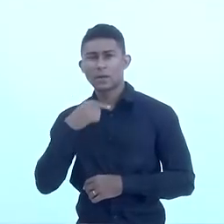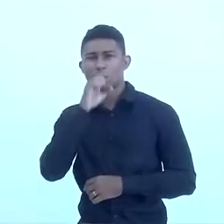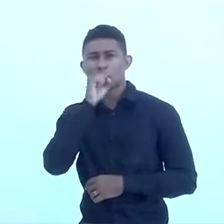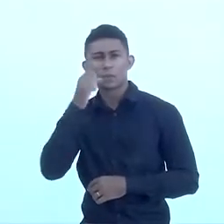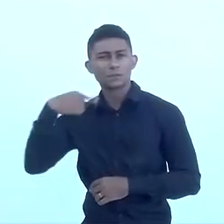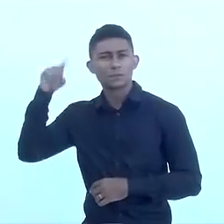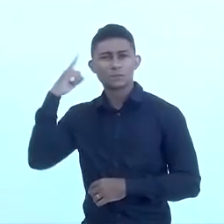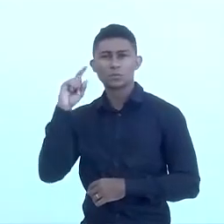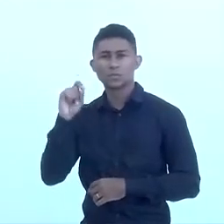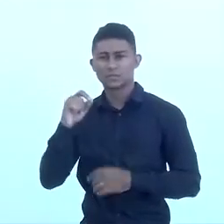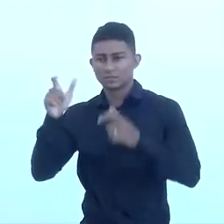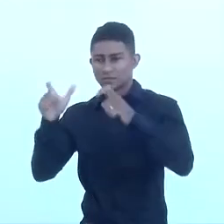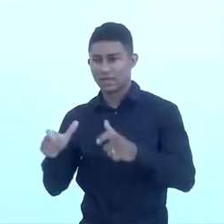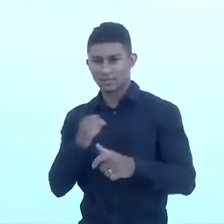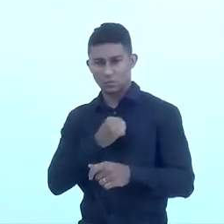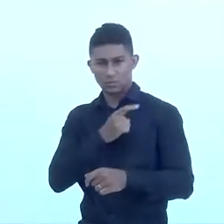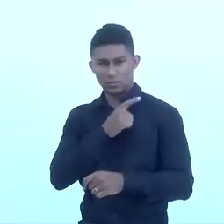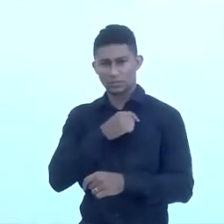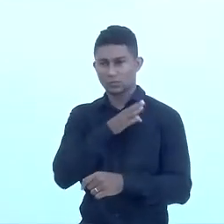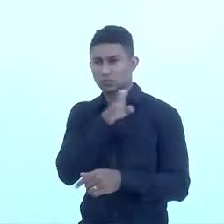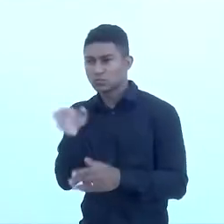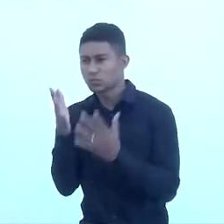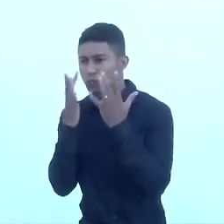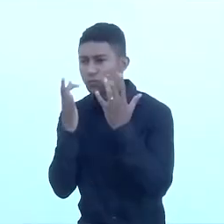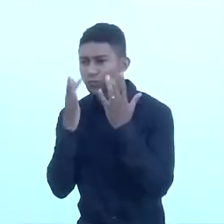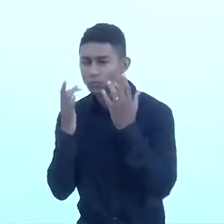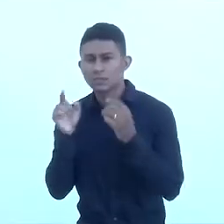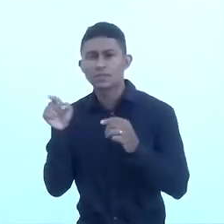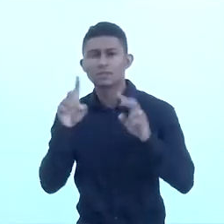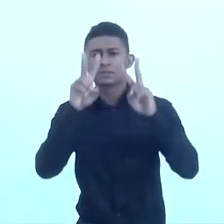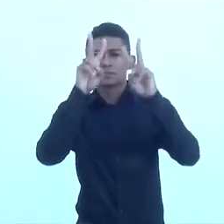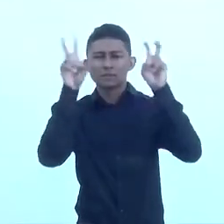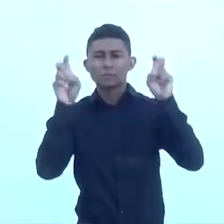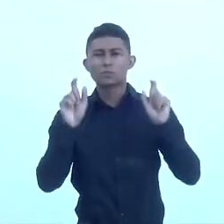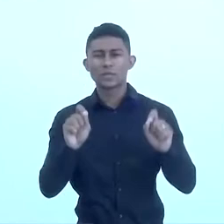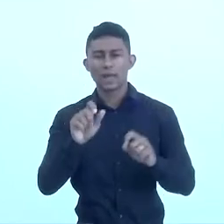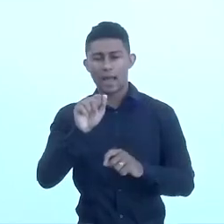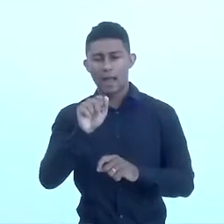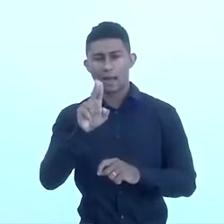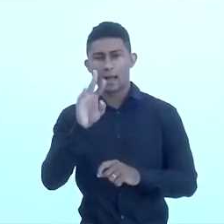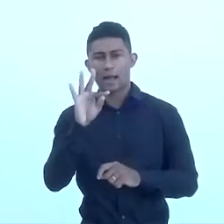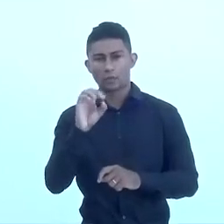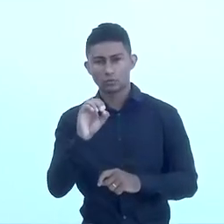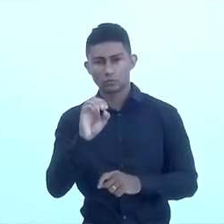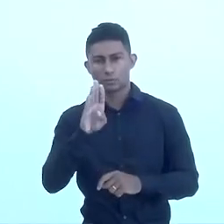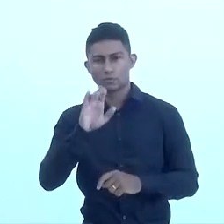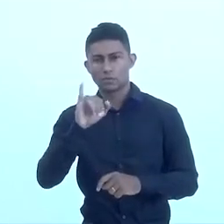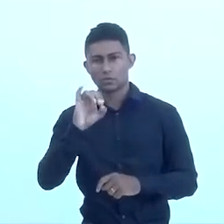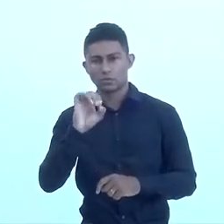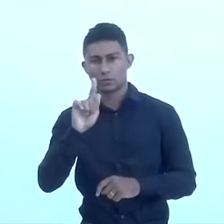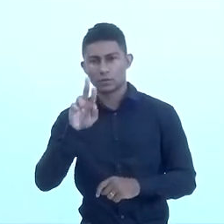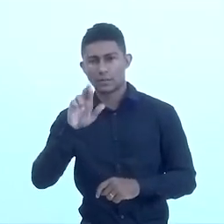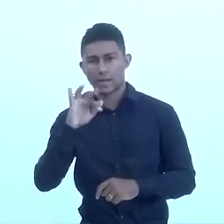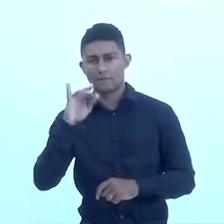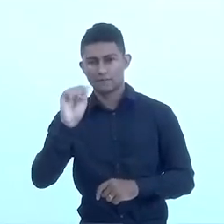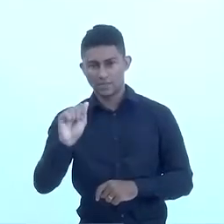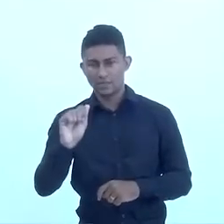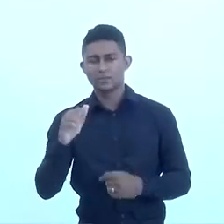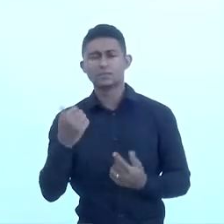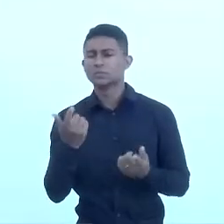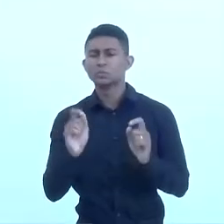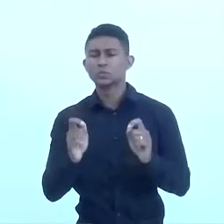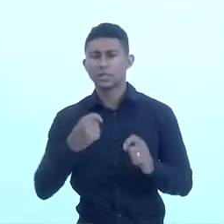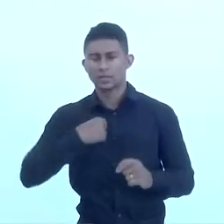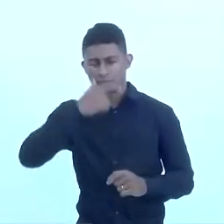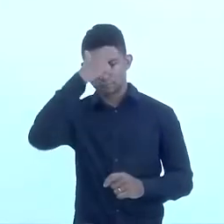sábado eu fiz em São Gonçalo. Chama-se Autobiografia Autorizada. E na Autobiografia Autorizada